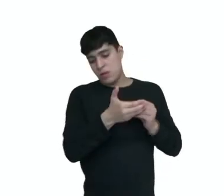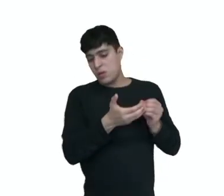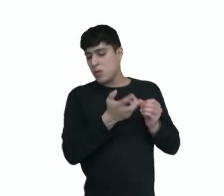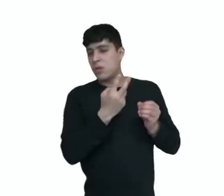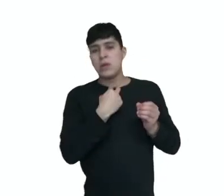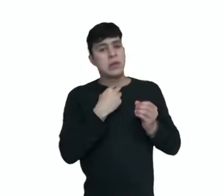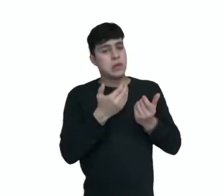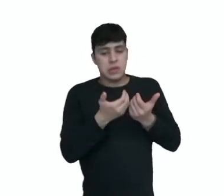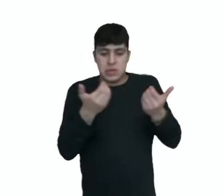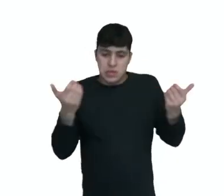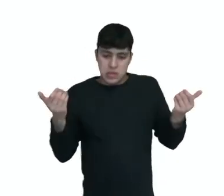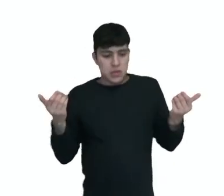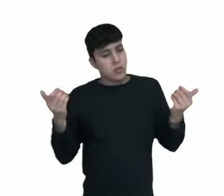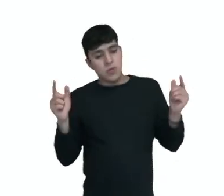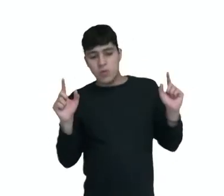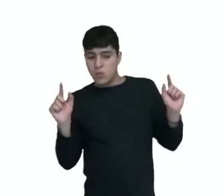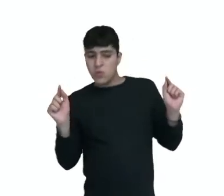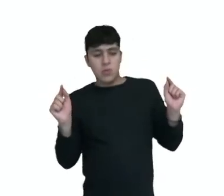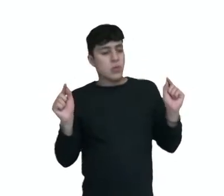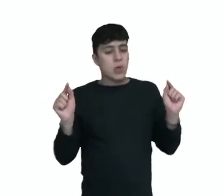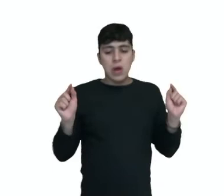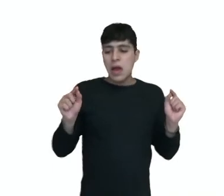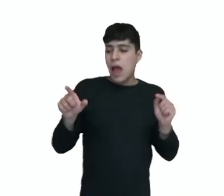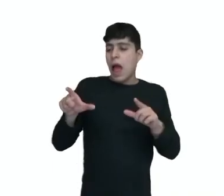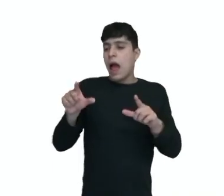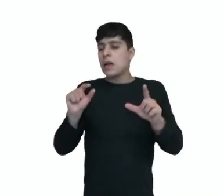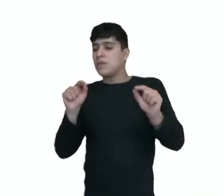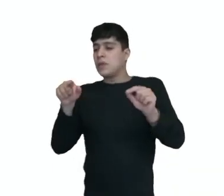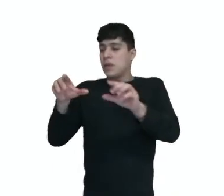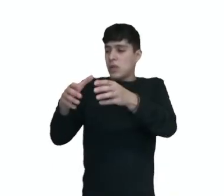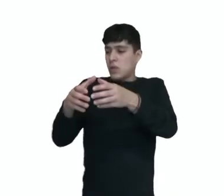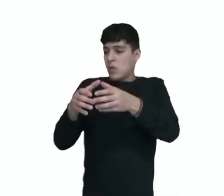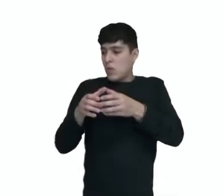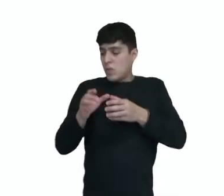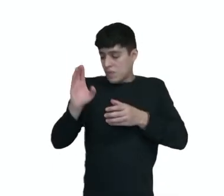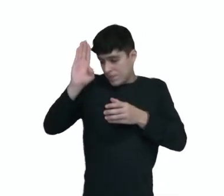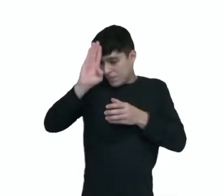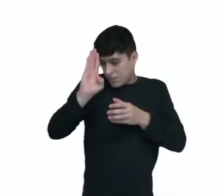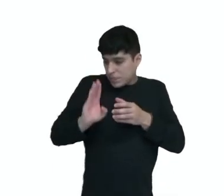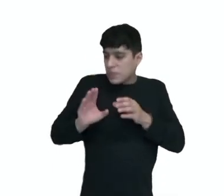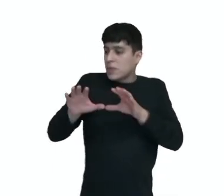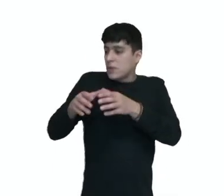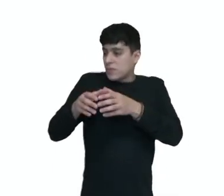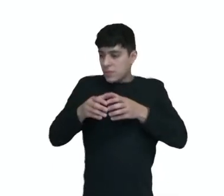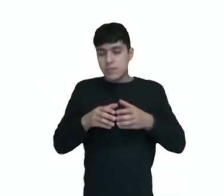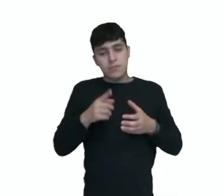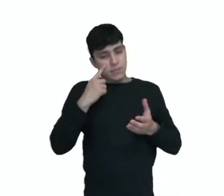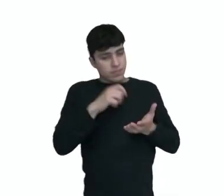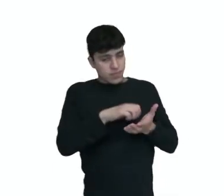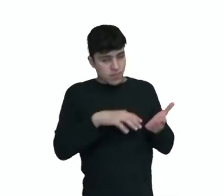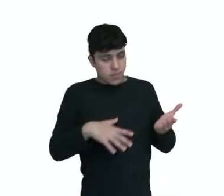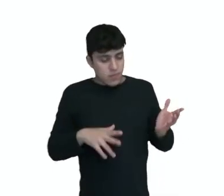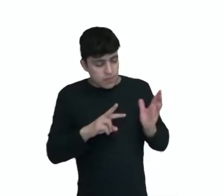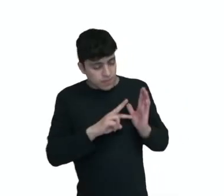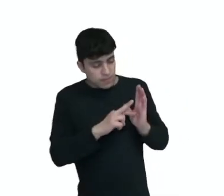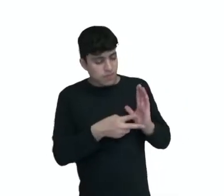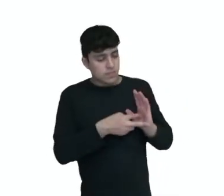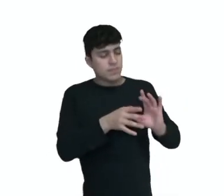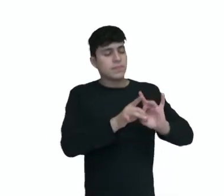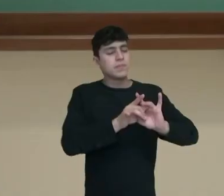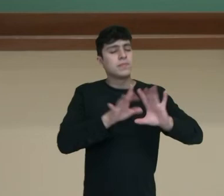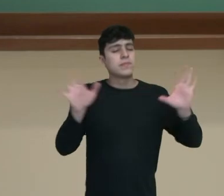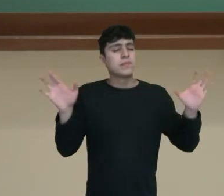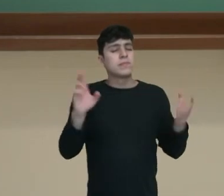distinção entre brasileiros ou preferências entre si. E vamos lá para uma atividadezinha, né? O que que significa